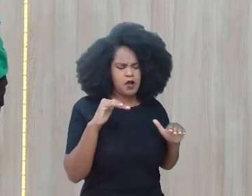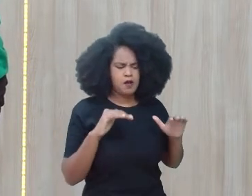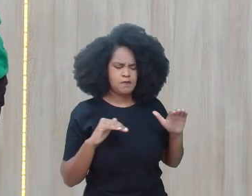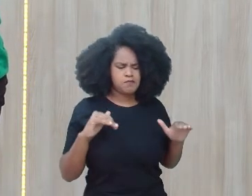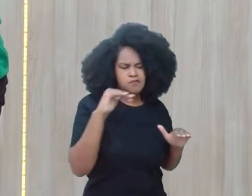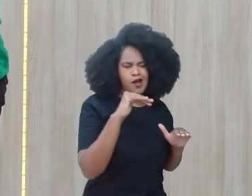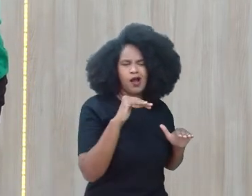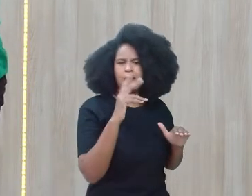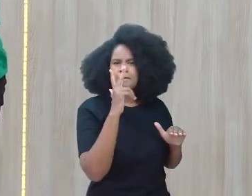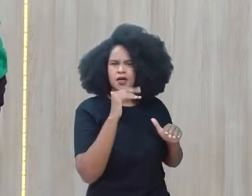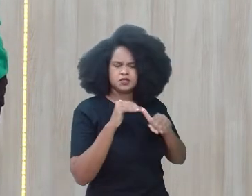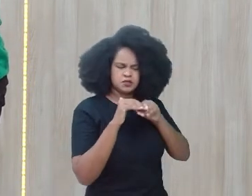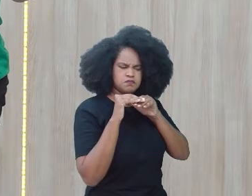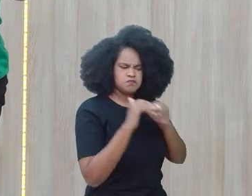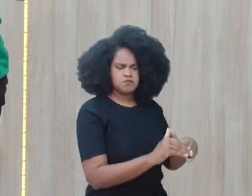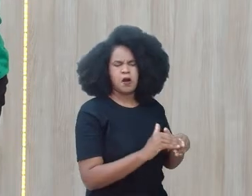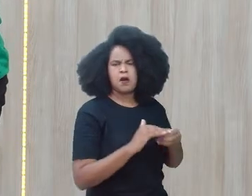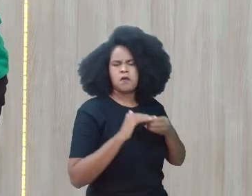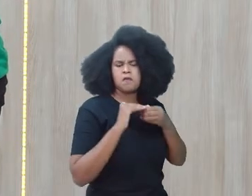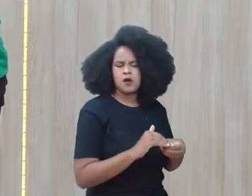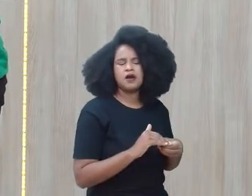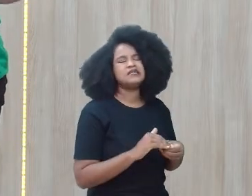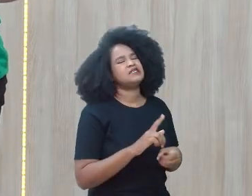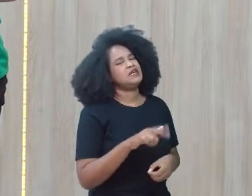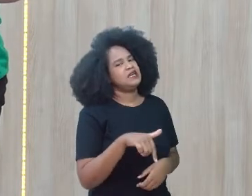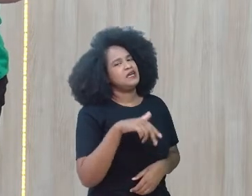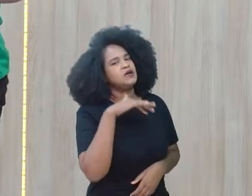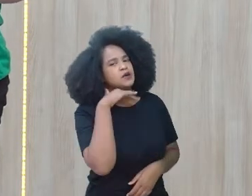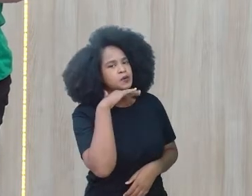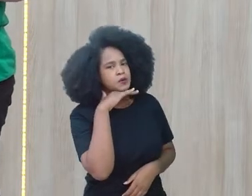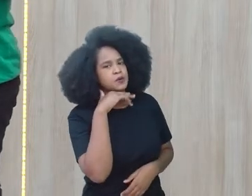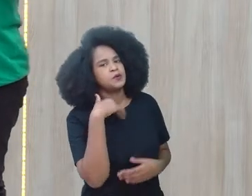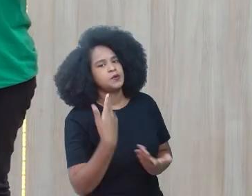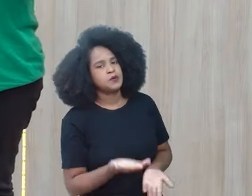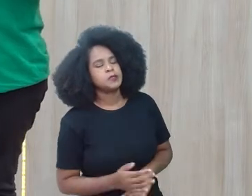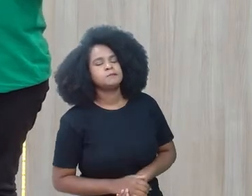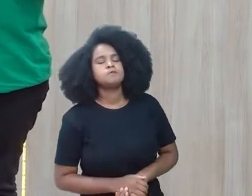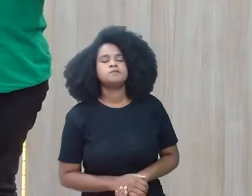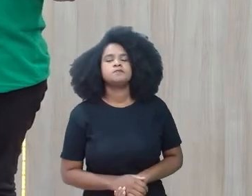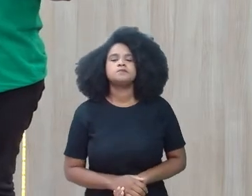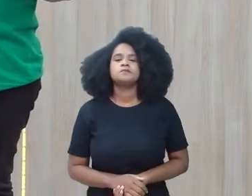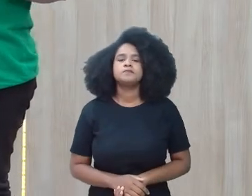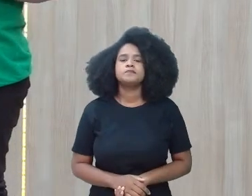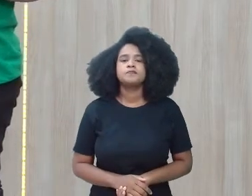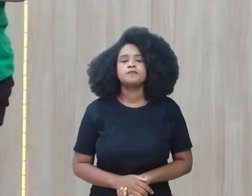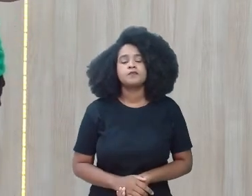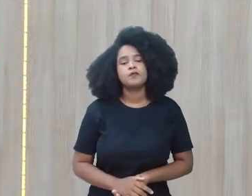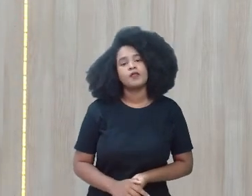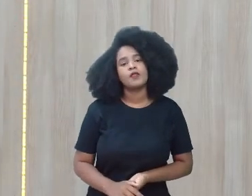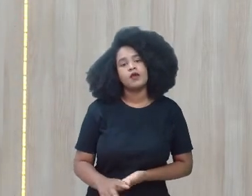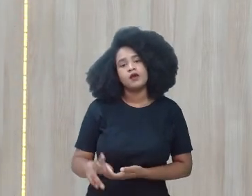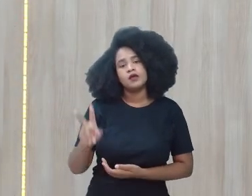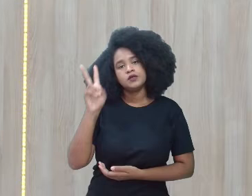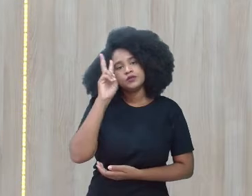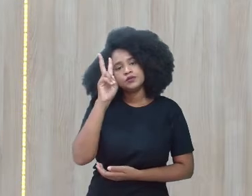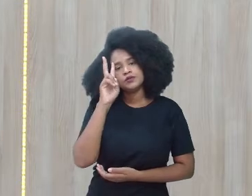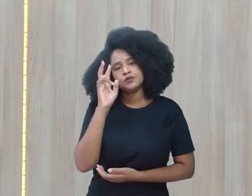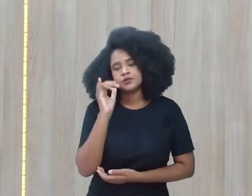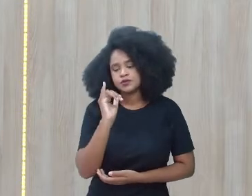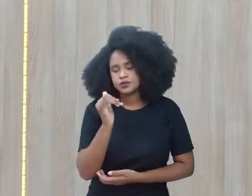nociva para destruir o outro, para vencer, isso aí é o lado ruim. E aí, quando uma história é contada dessa